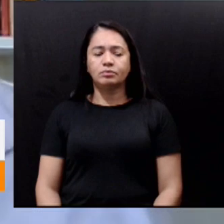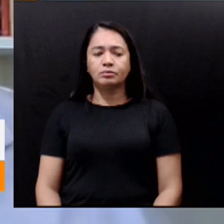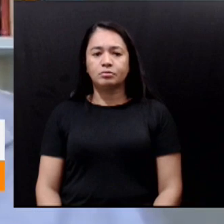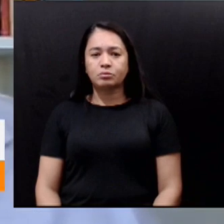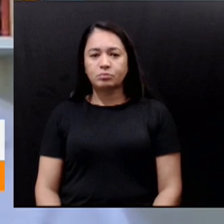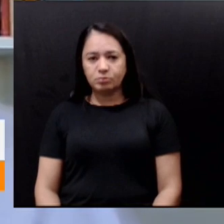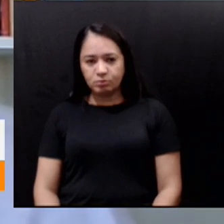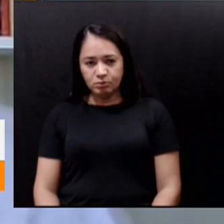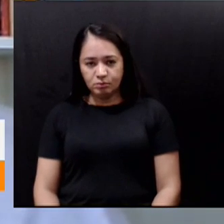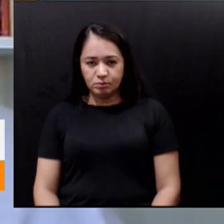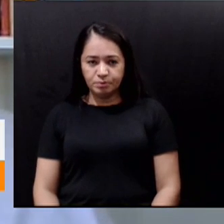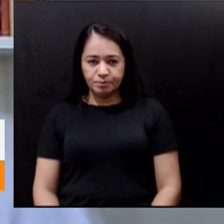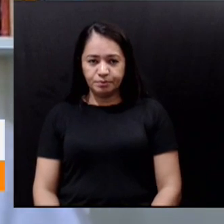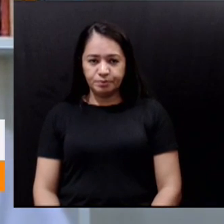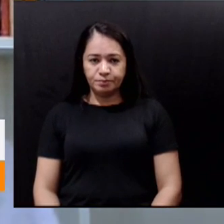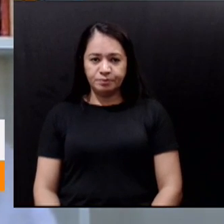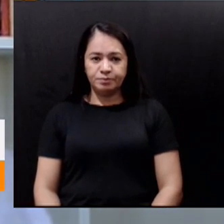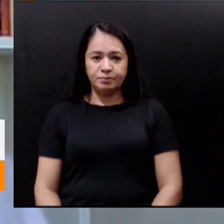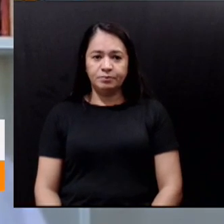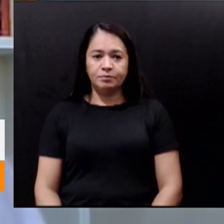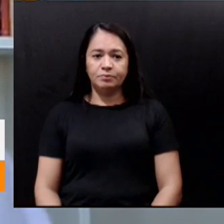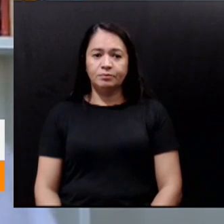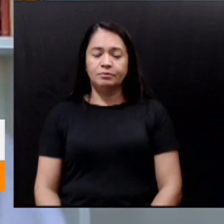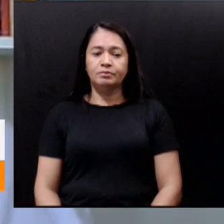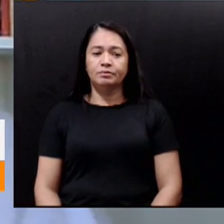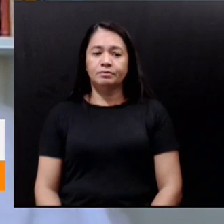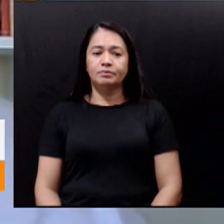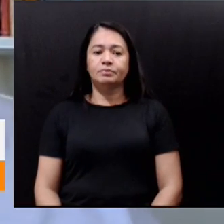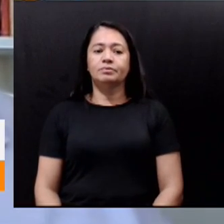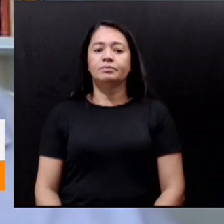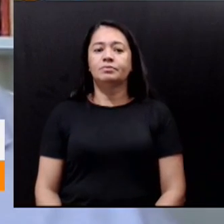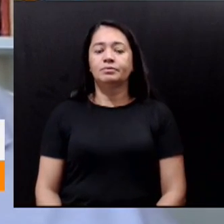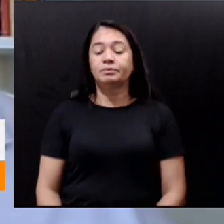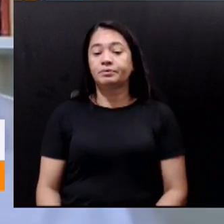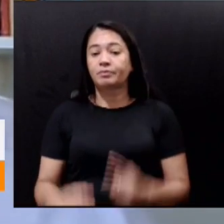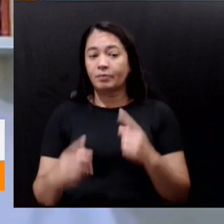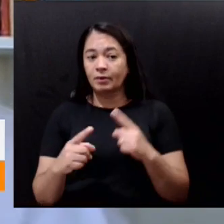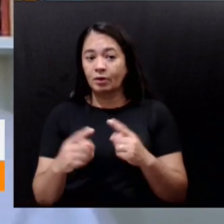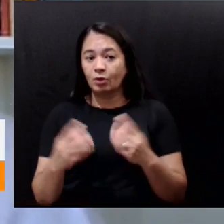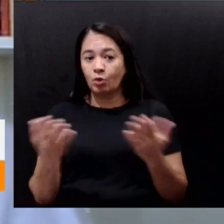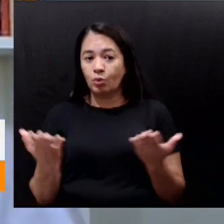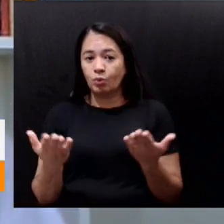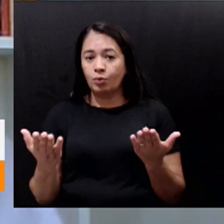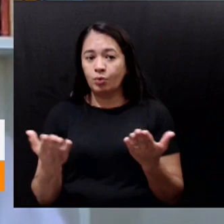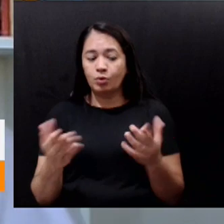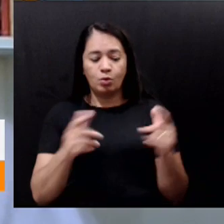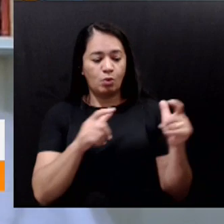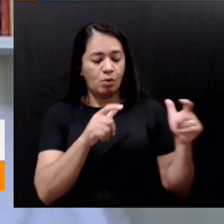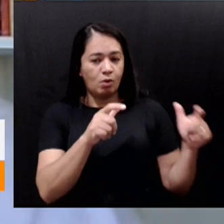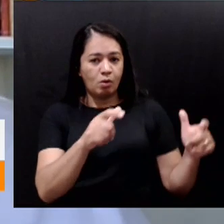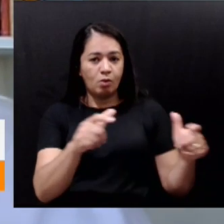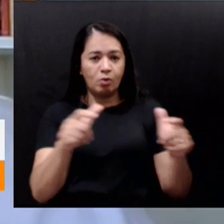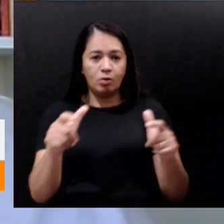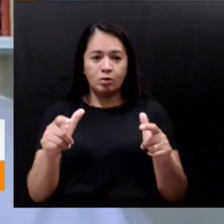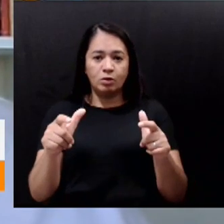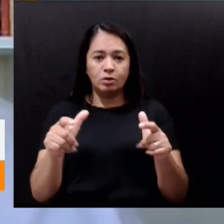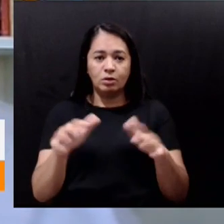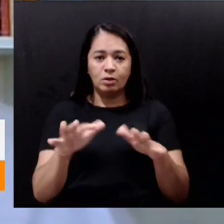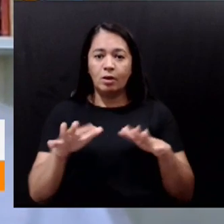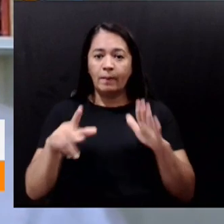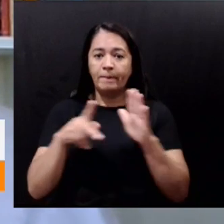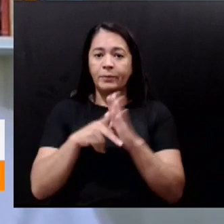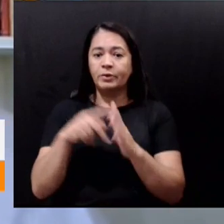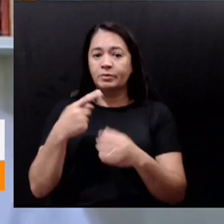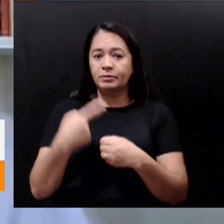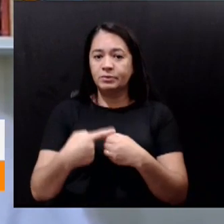É uma ótima pergunta essa, né? Porque o espaço, o território das cidades hoje,